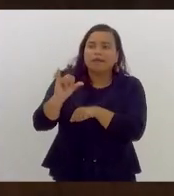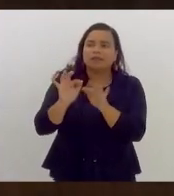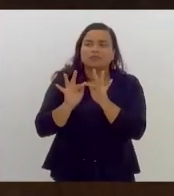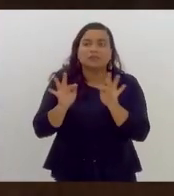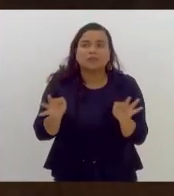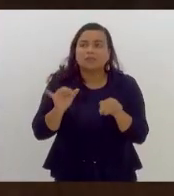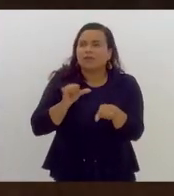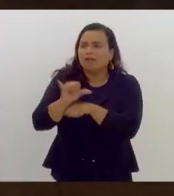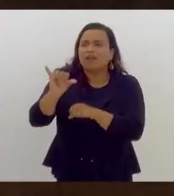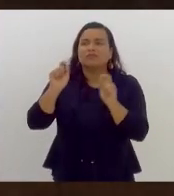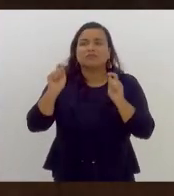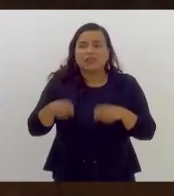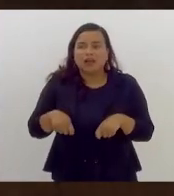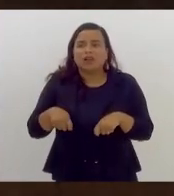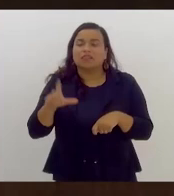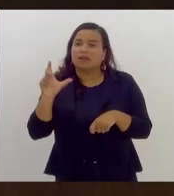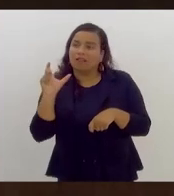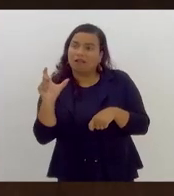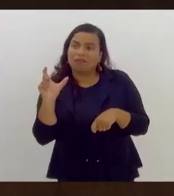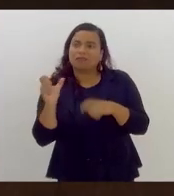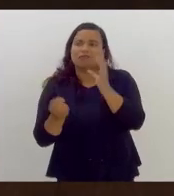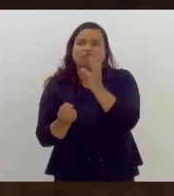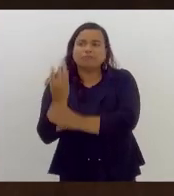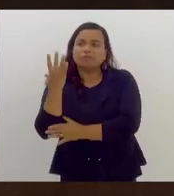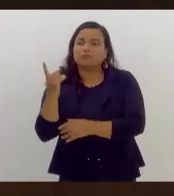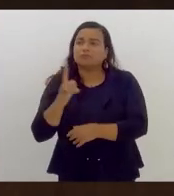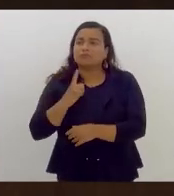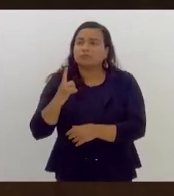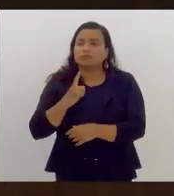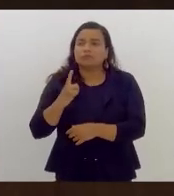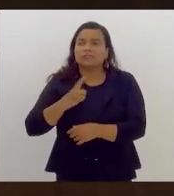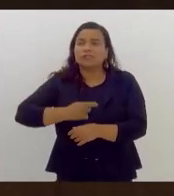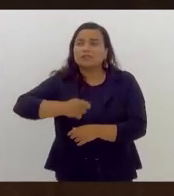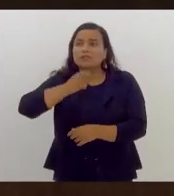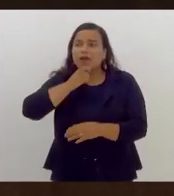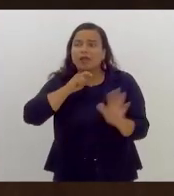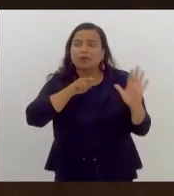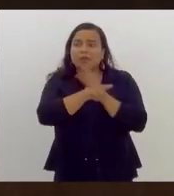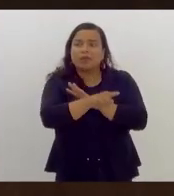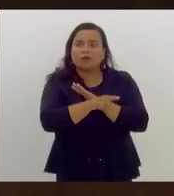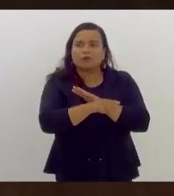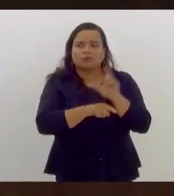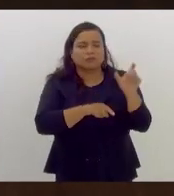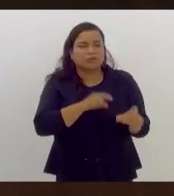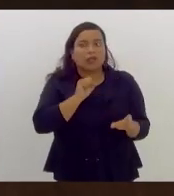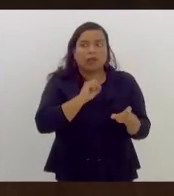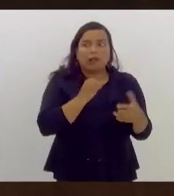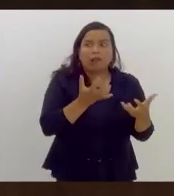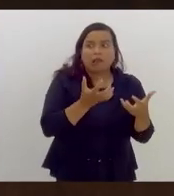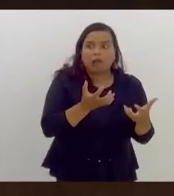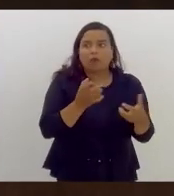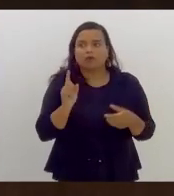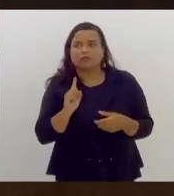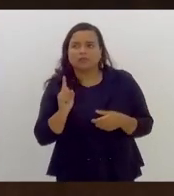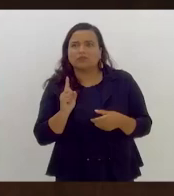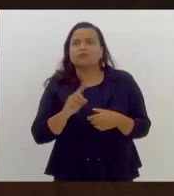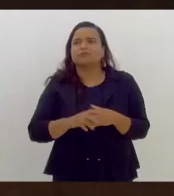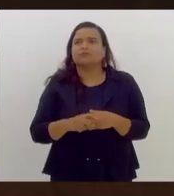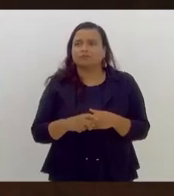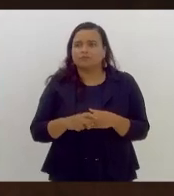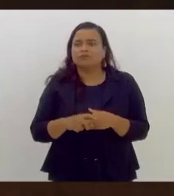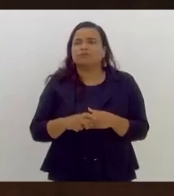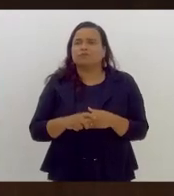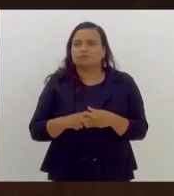simples. E esses cartões são emitidos sem consulta expressa ao consumidor